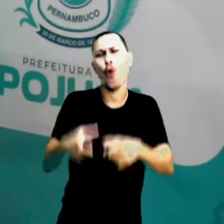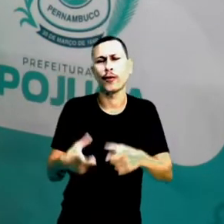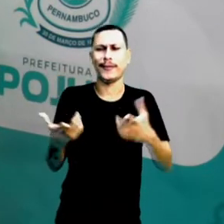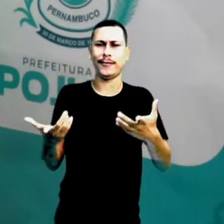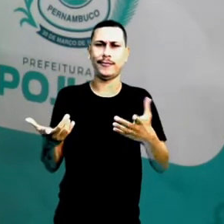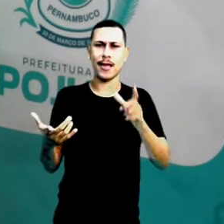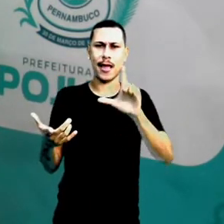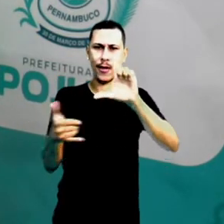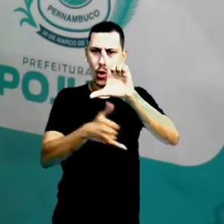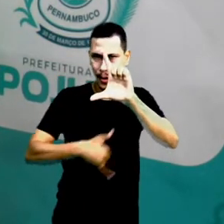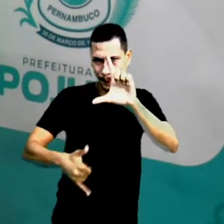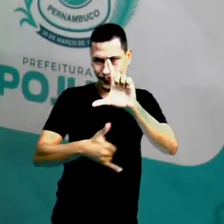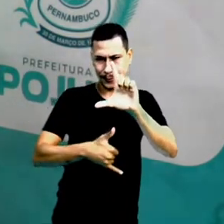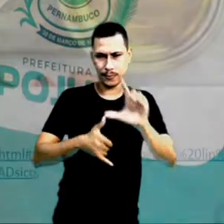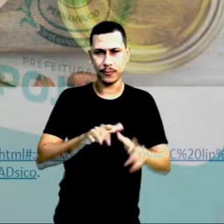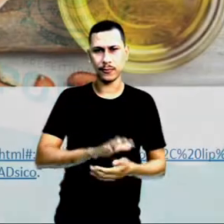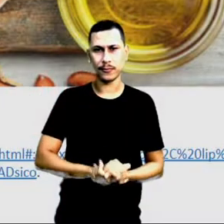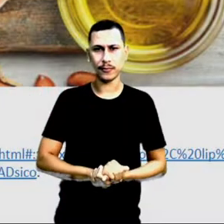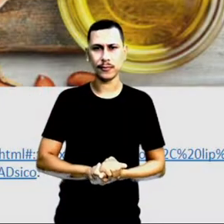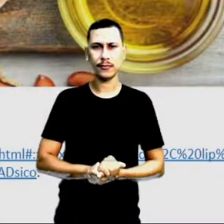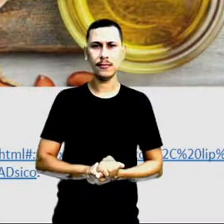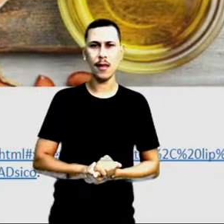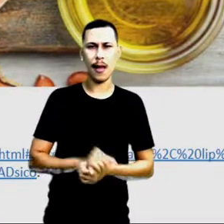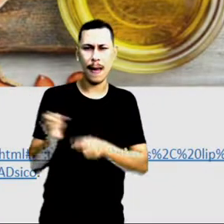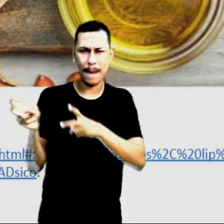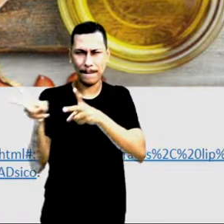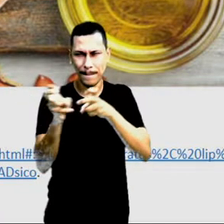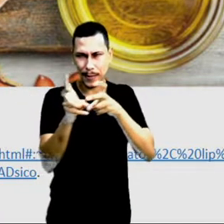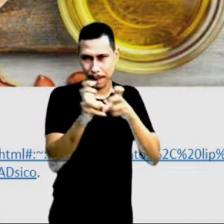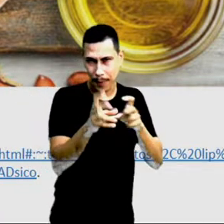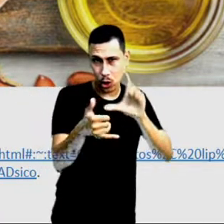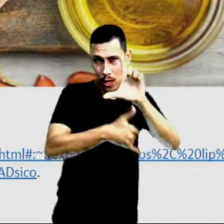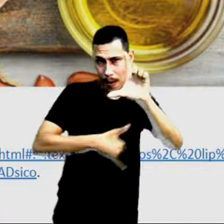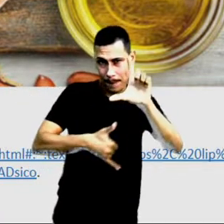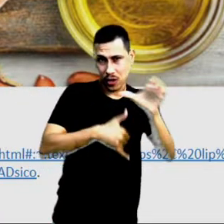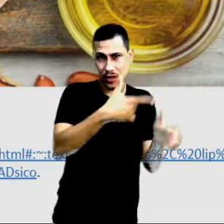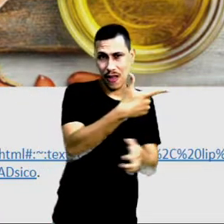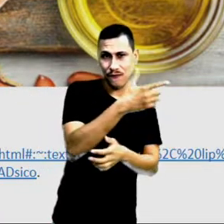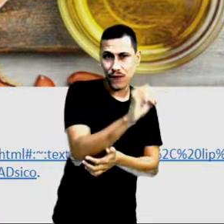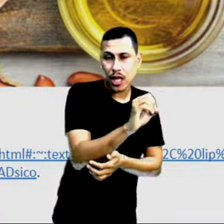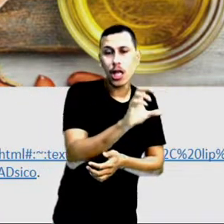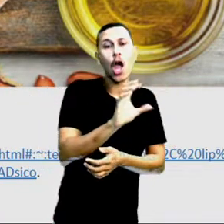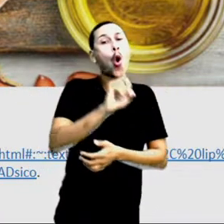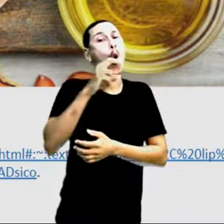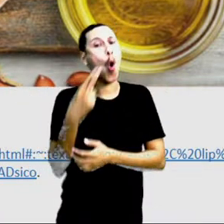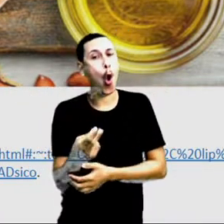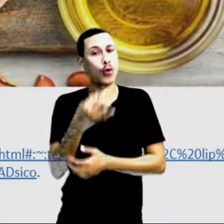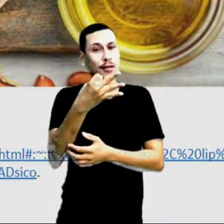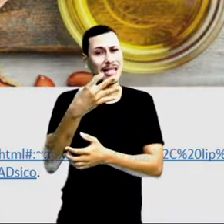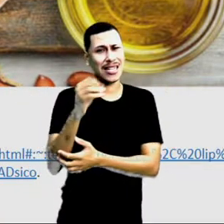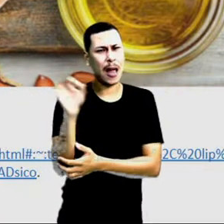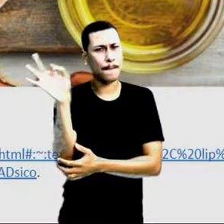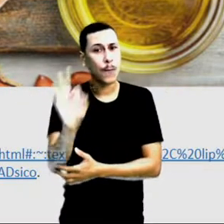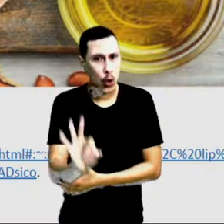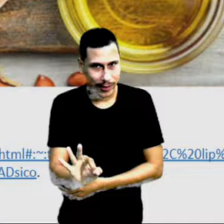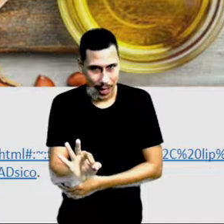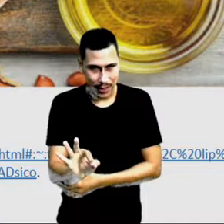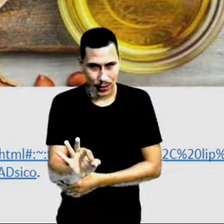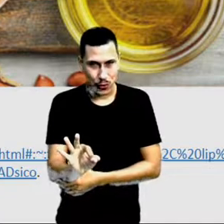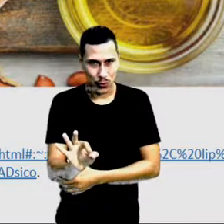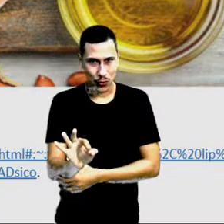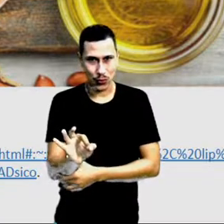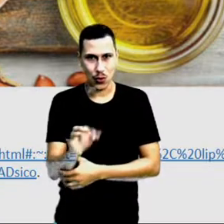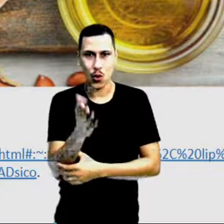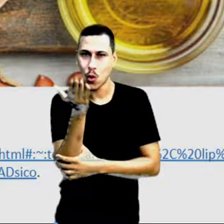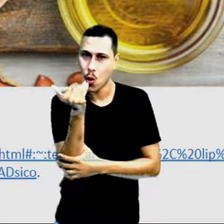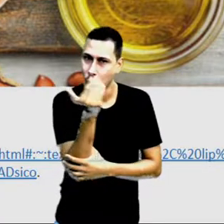posso encontrar? Onde eu encontro isso? A gente vê, ó, que ele é o componente de 20 a 30% da nossa dieta. 30 ou 20% do que